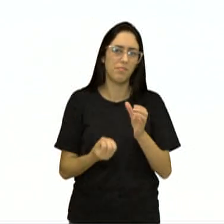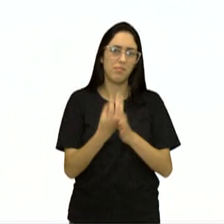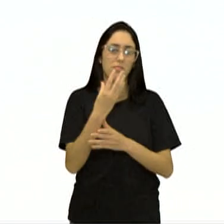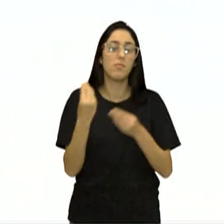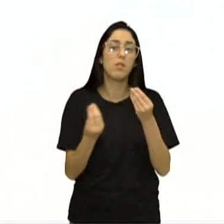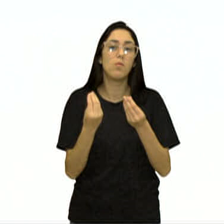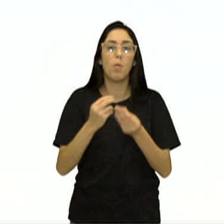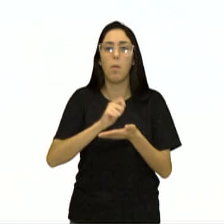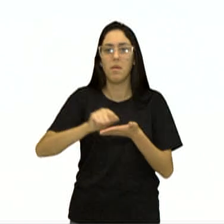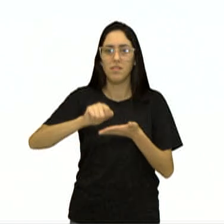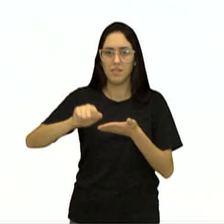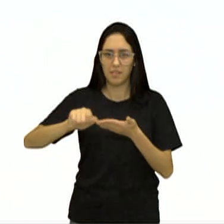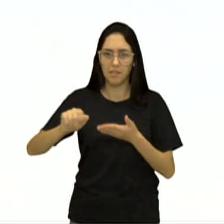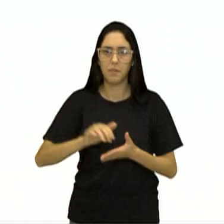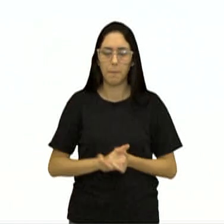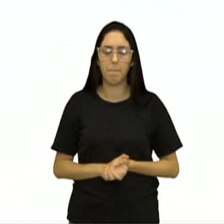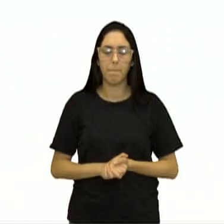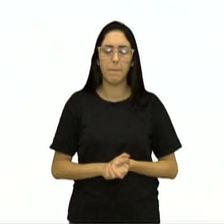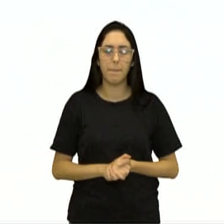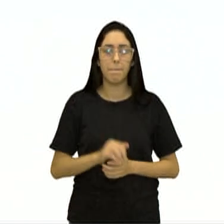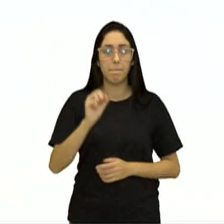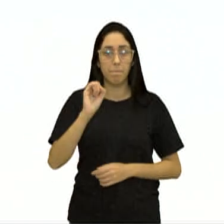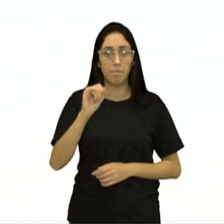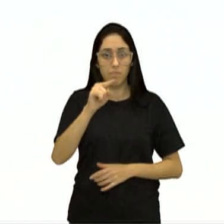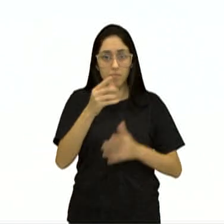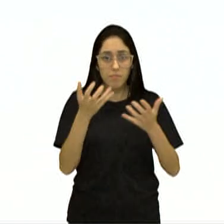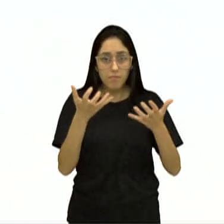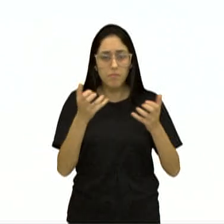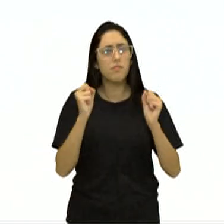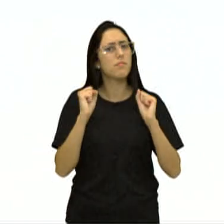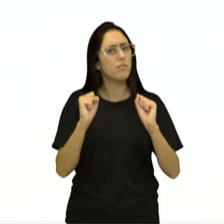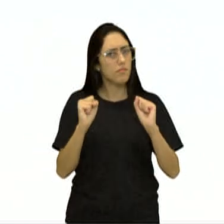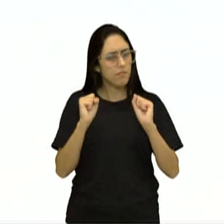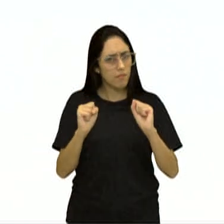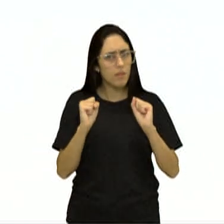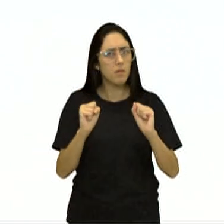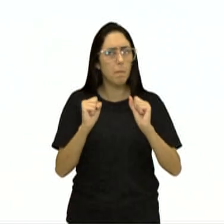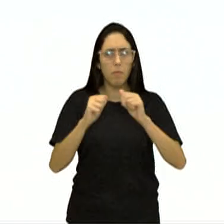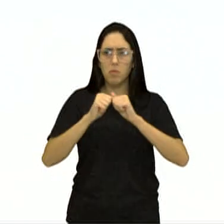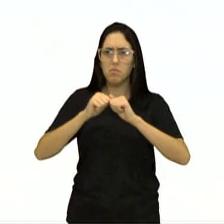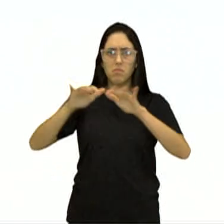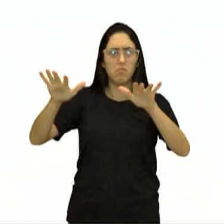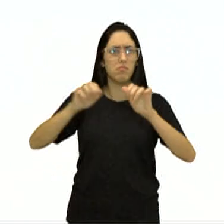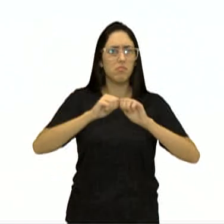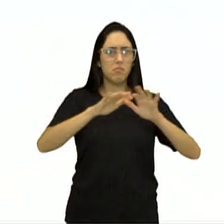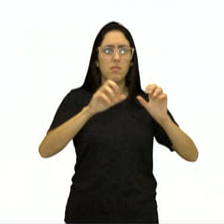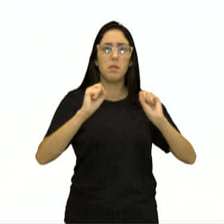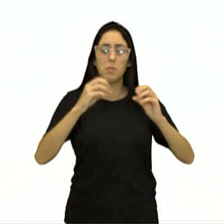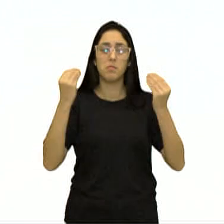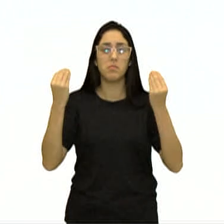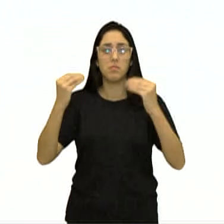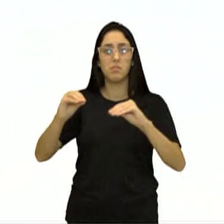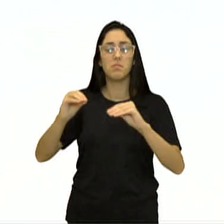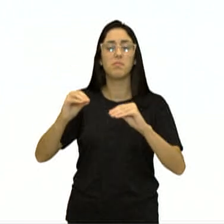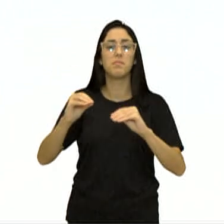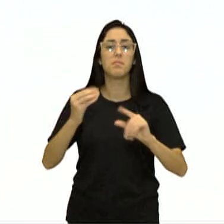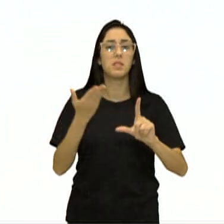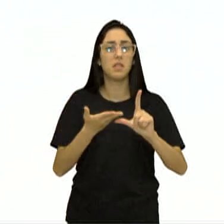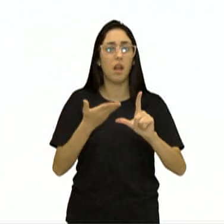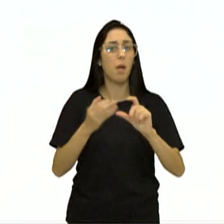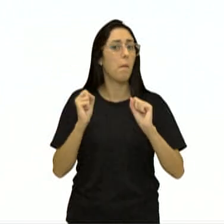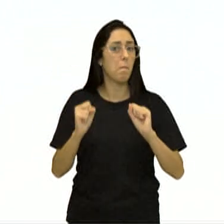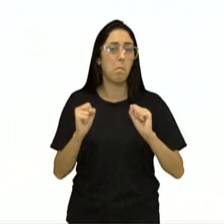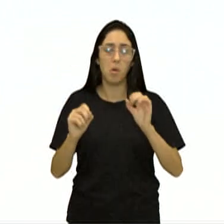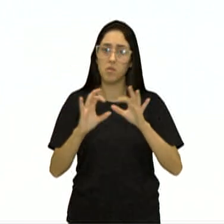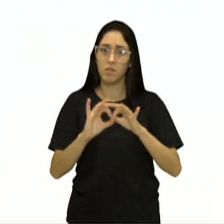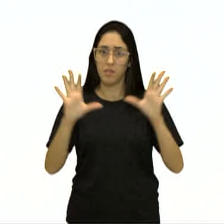produção. Você quiser? Pode. Claro que você pode. Pode mandar lá no mural da turma. Né? Então você pode